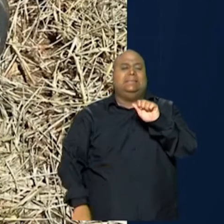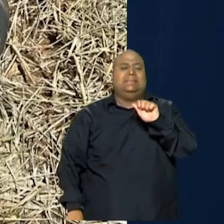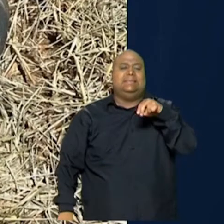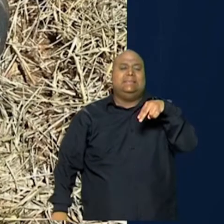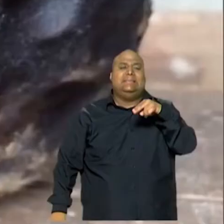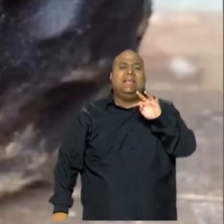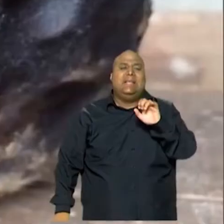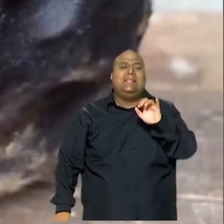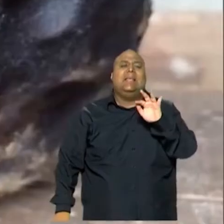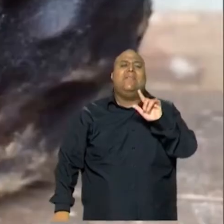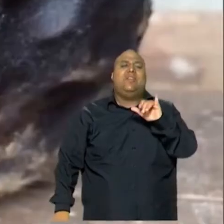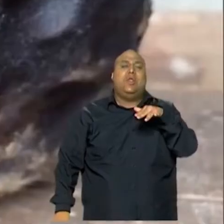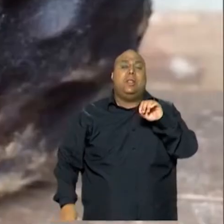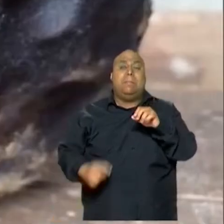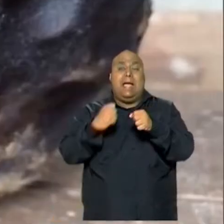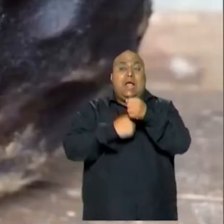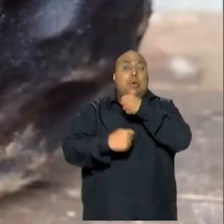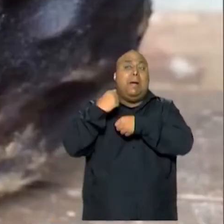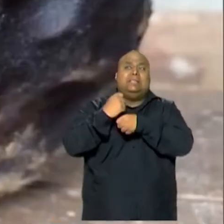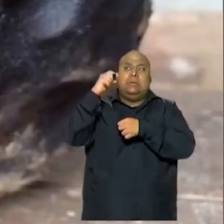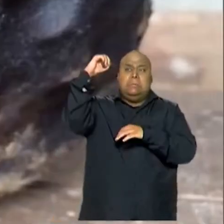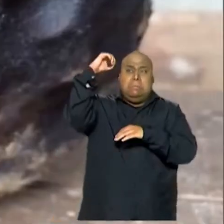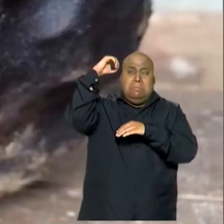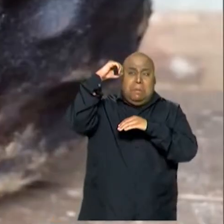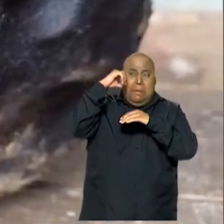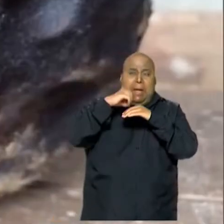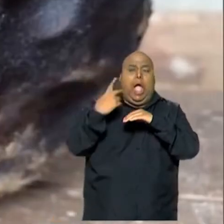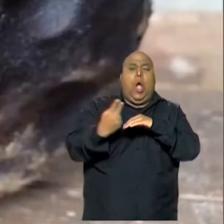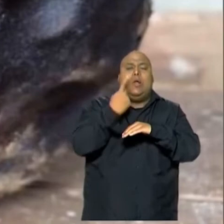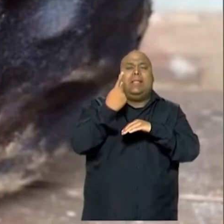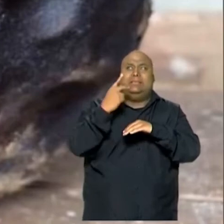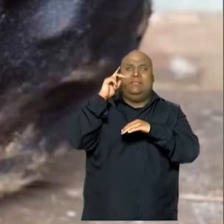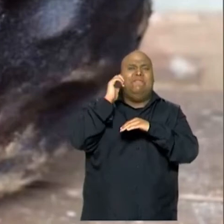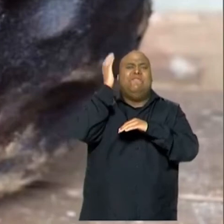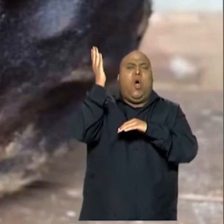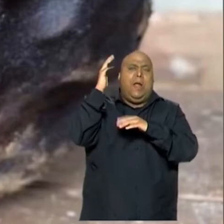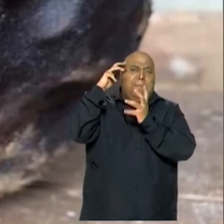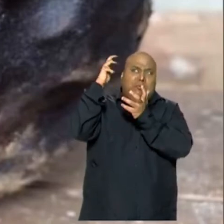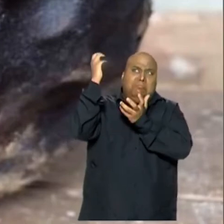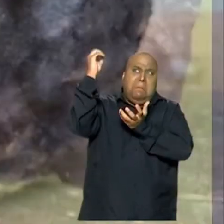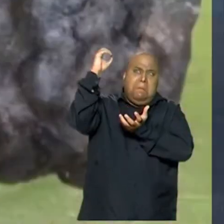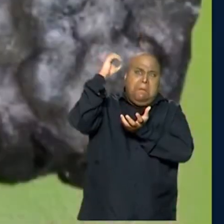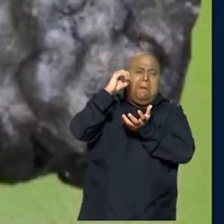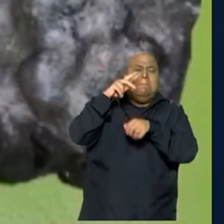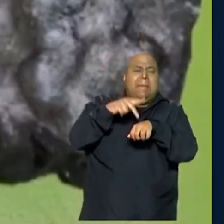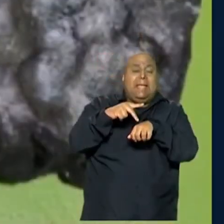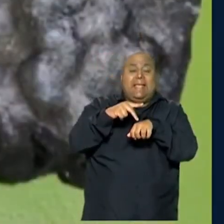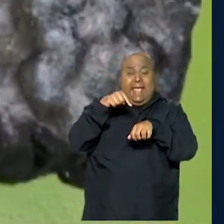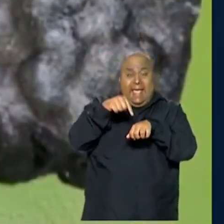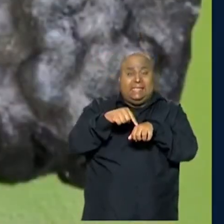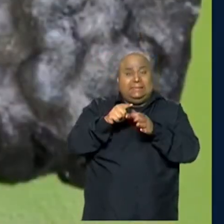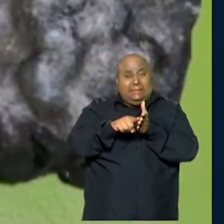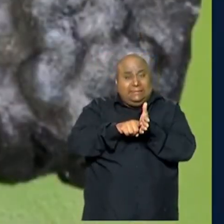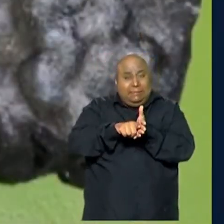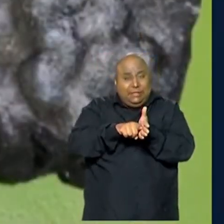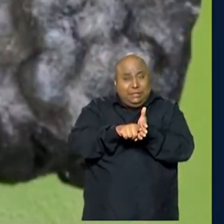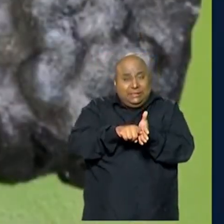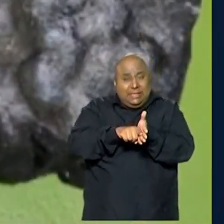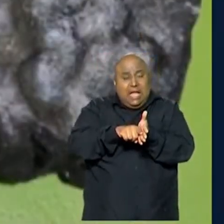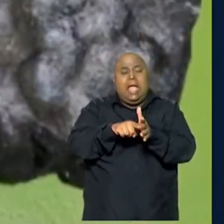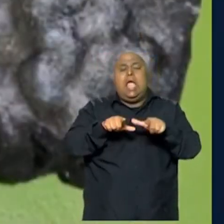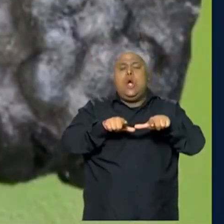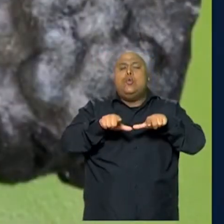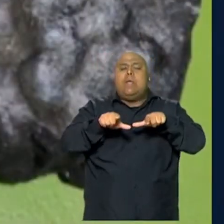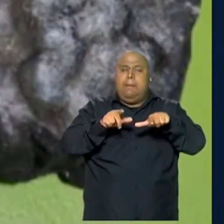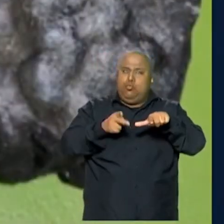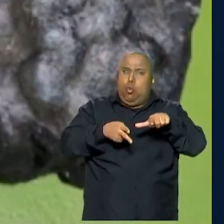que caiu no ano passado no território nacional. E esse pedaço está sendo pesquisado, é um trabalho que está